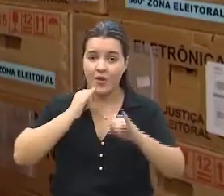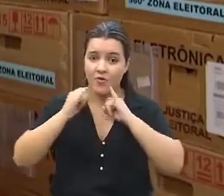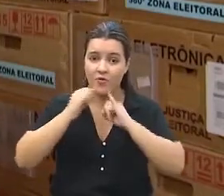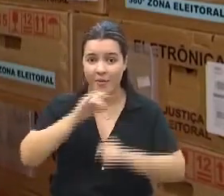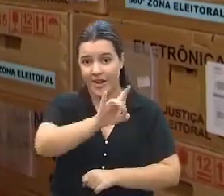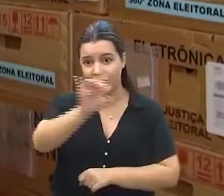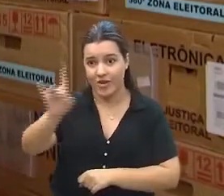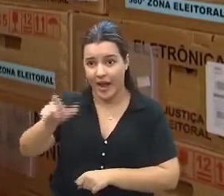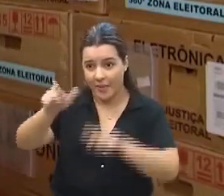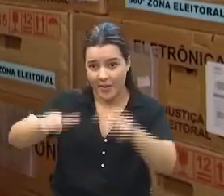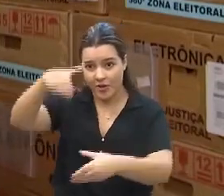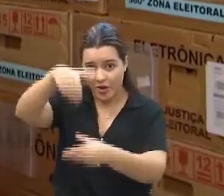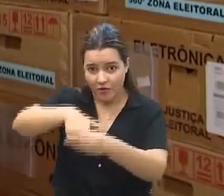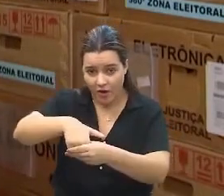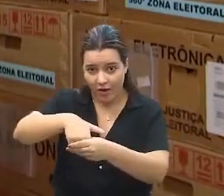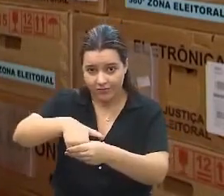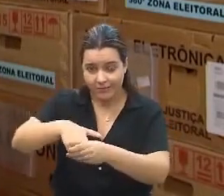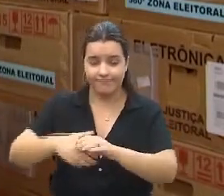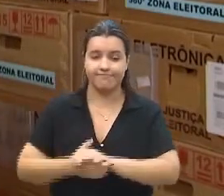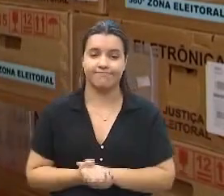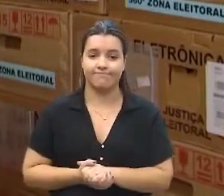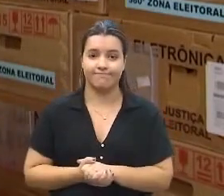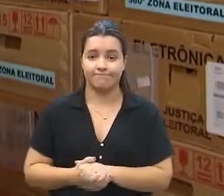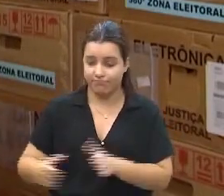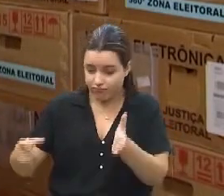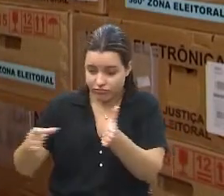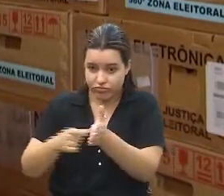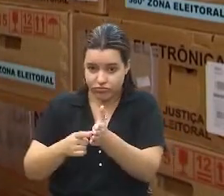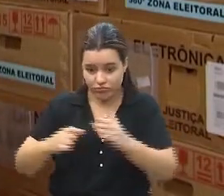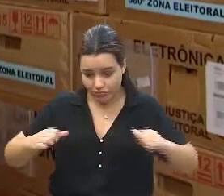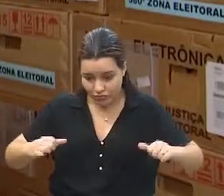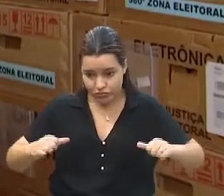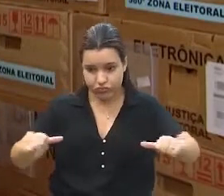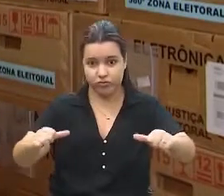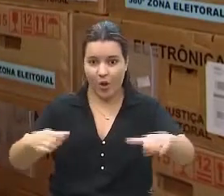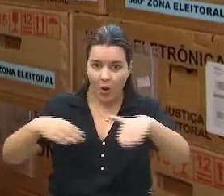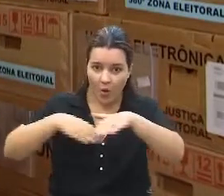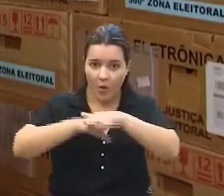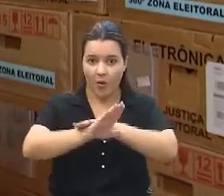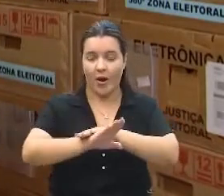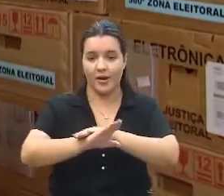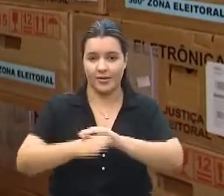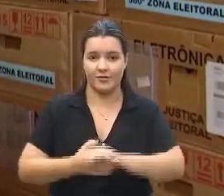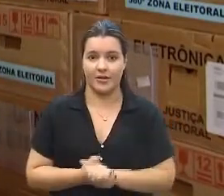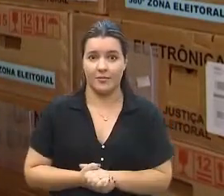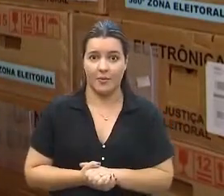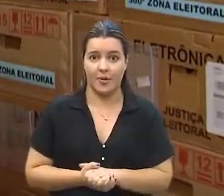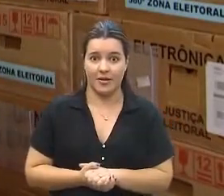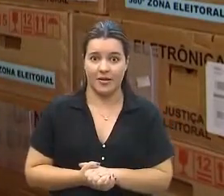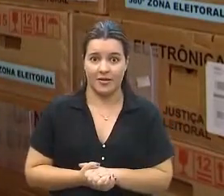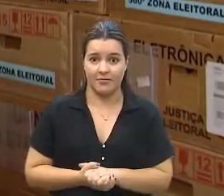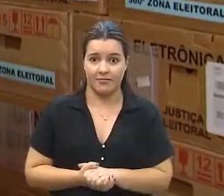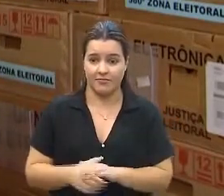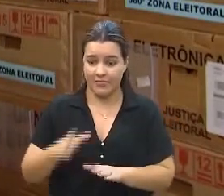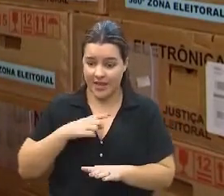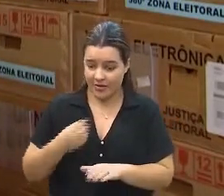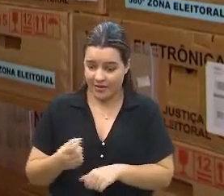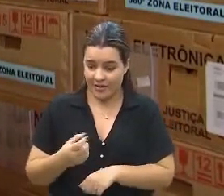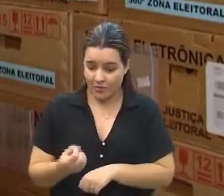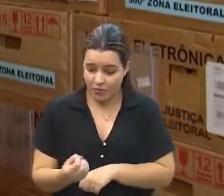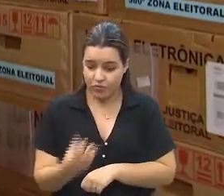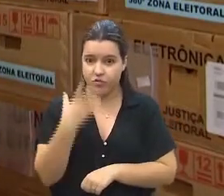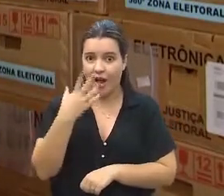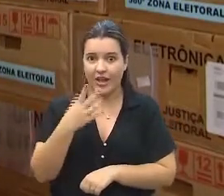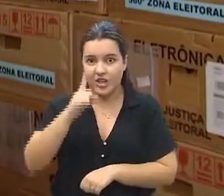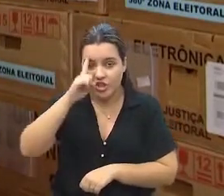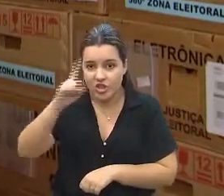né, de cada sessão eleitoral. Após isso, a gente lacra elas e deixa elas acondicionadas aqui. Elas só vão poder ligar, o sistema só deixa